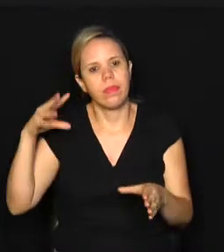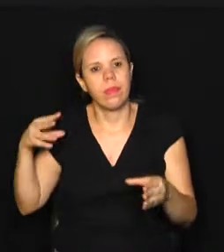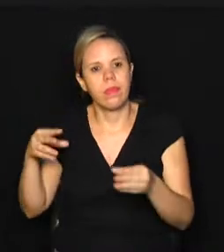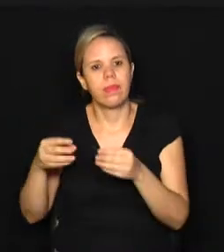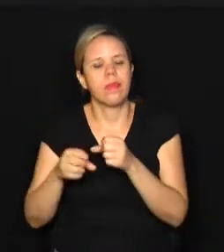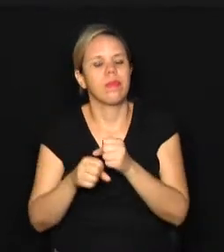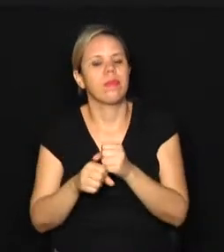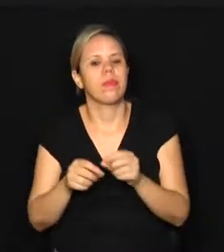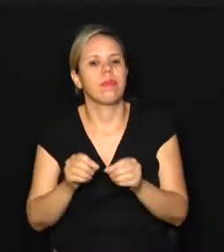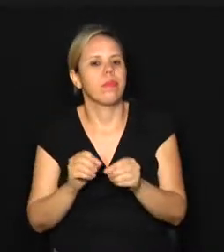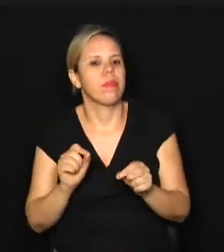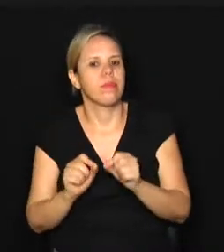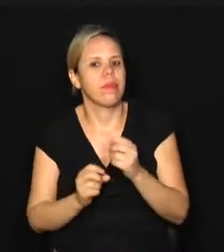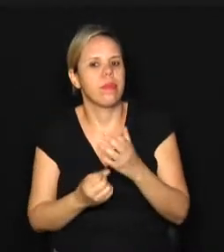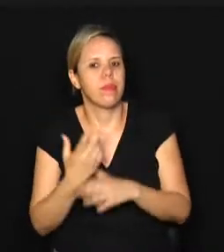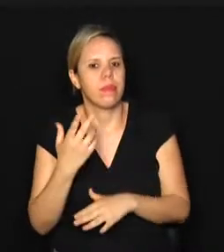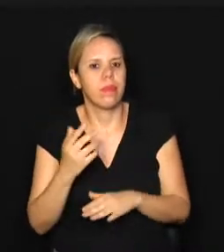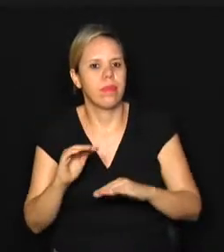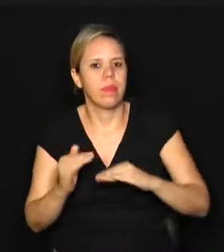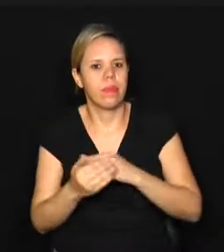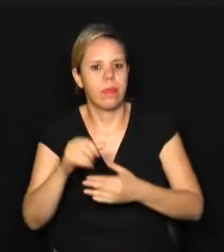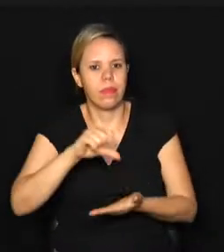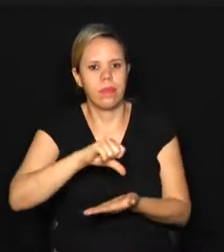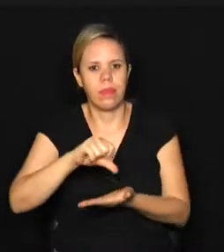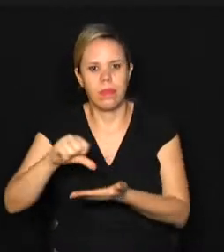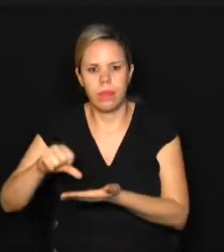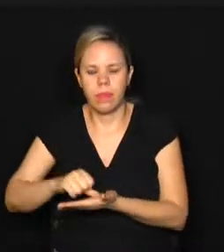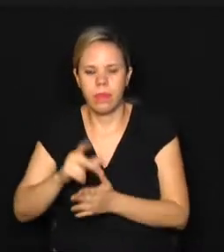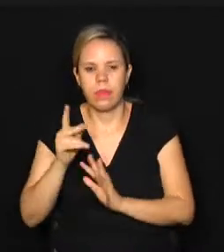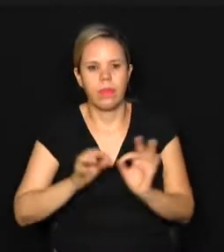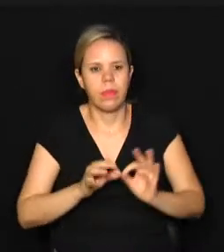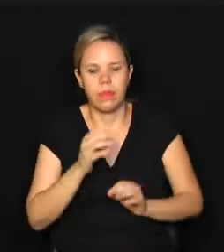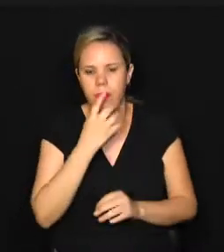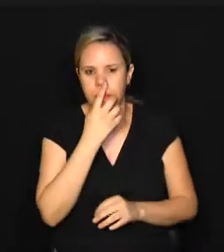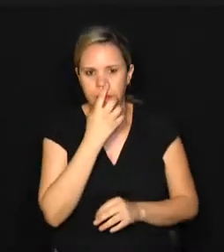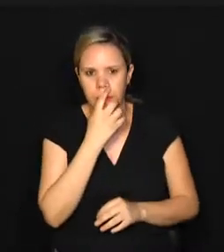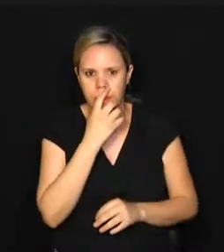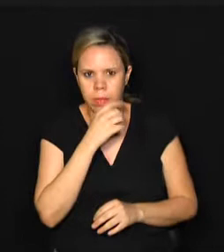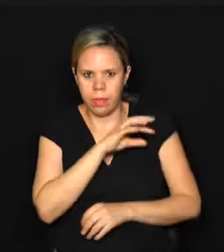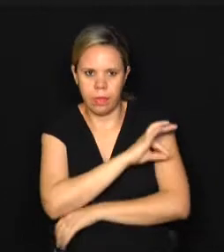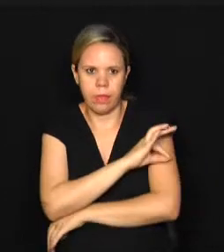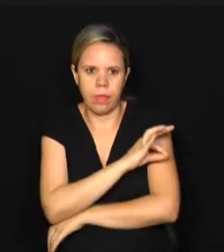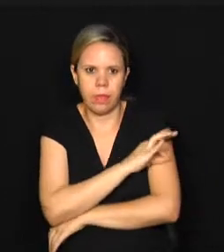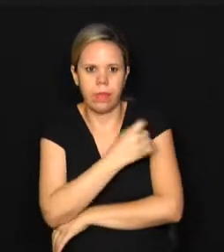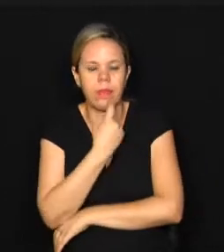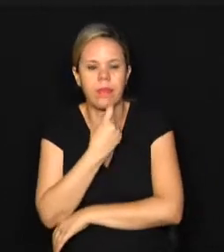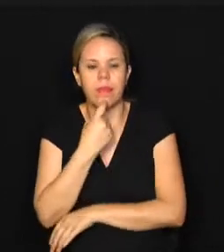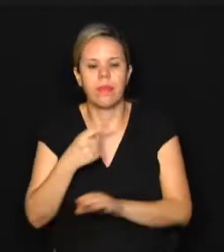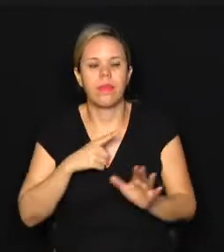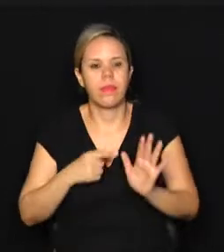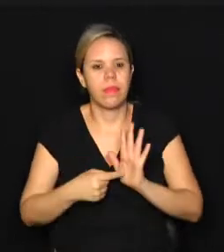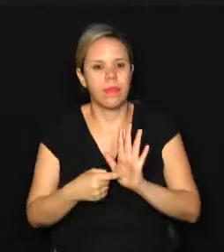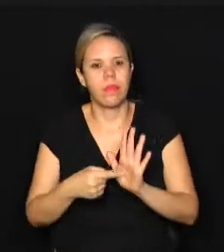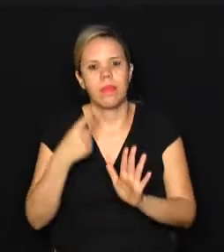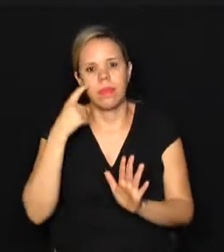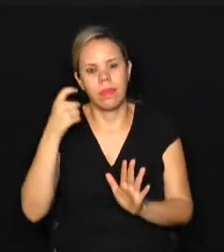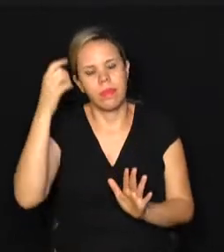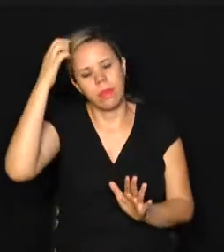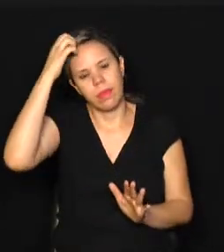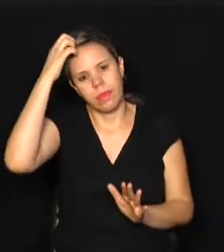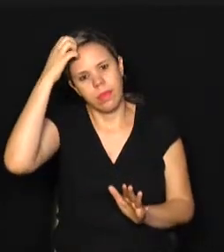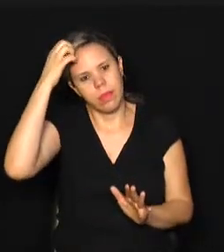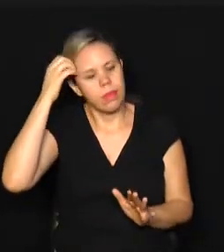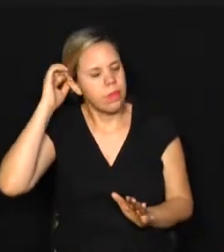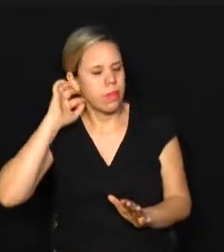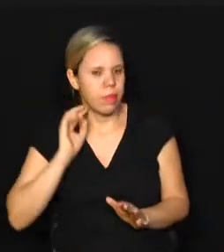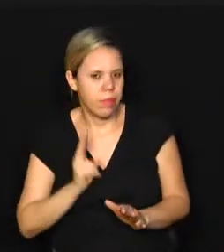né? A região que está sendo planejada, né, que a Prefeitura de Campinas tem manifestado a intenção e está levando à